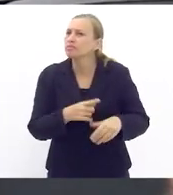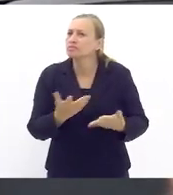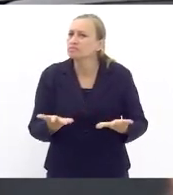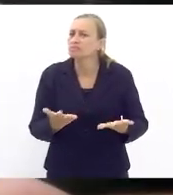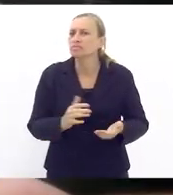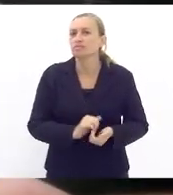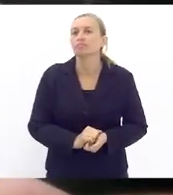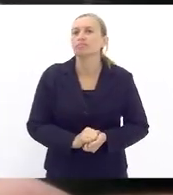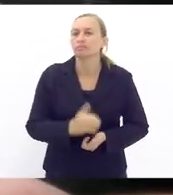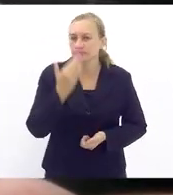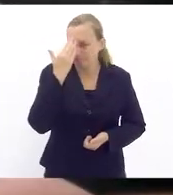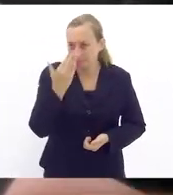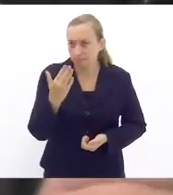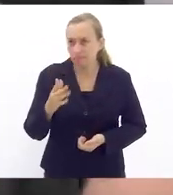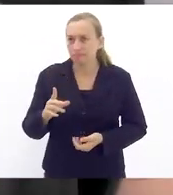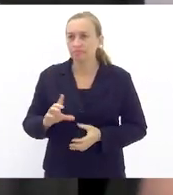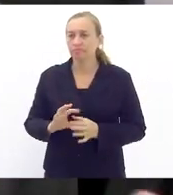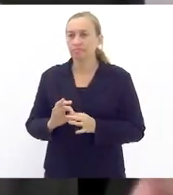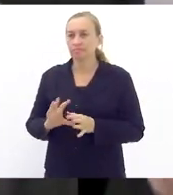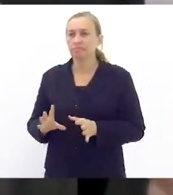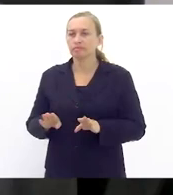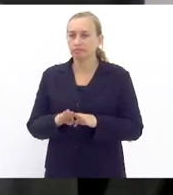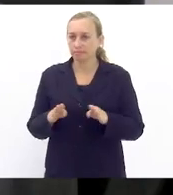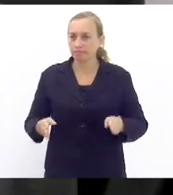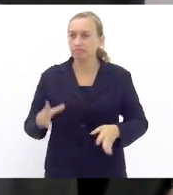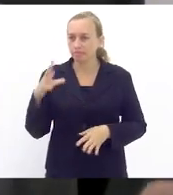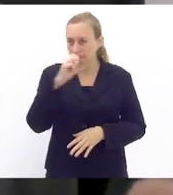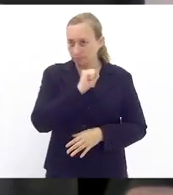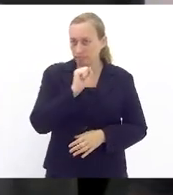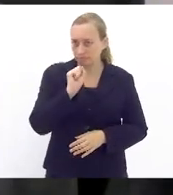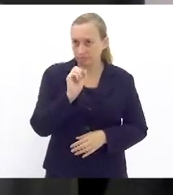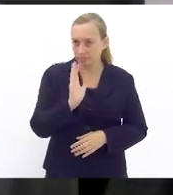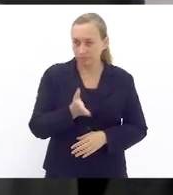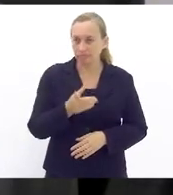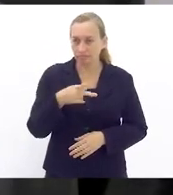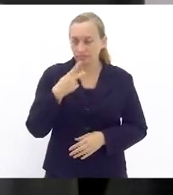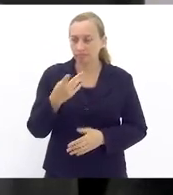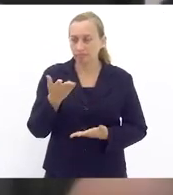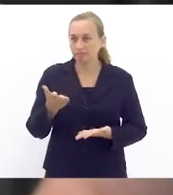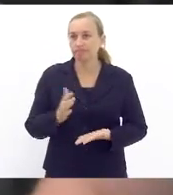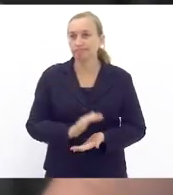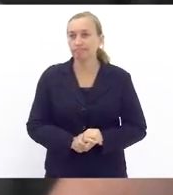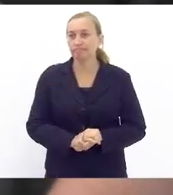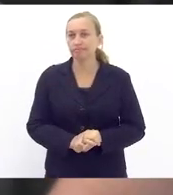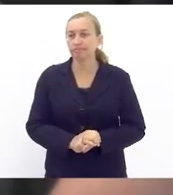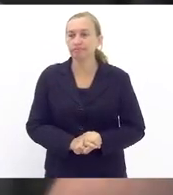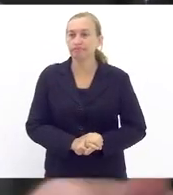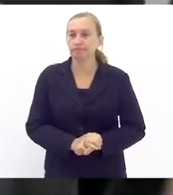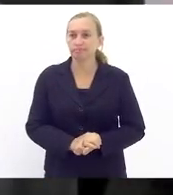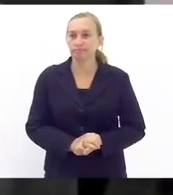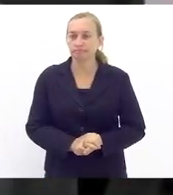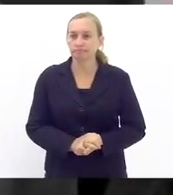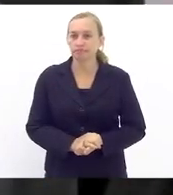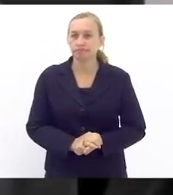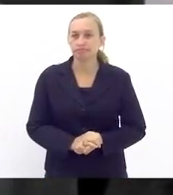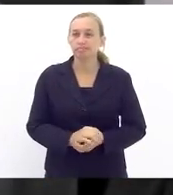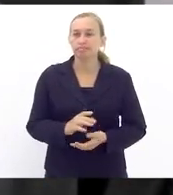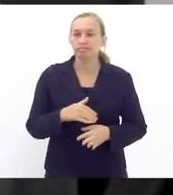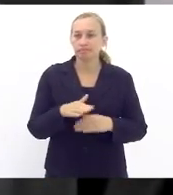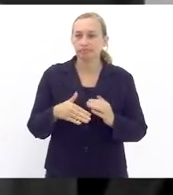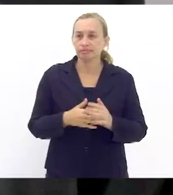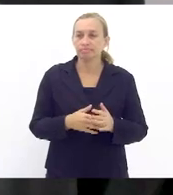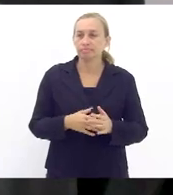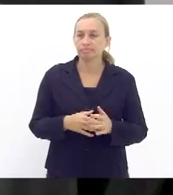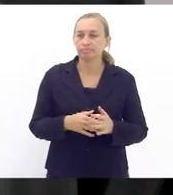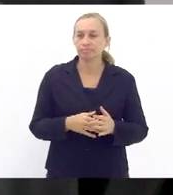obrigado olha eu vou passar aqui para mesa bem rapidinho já tinha fechado mas eu quis abrir para todo mundo sair se realmente